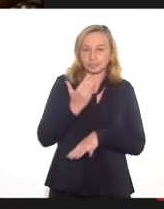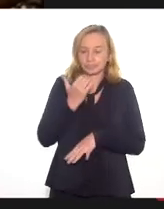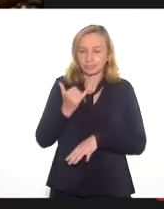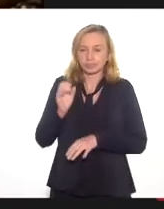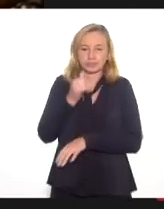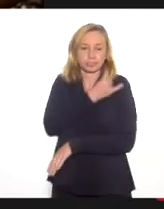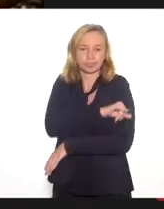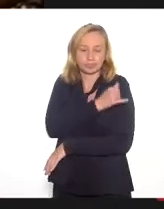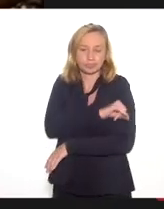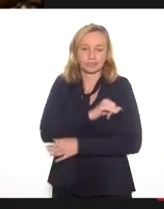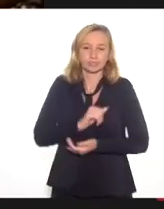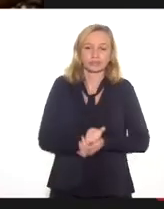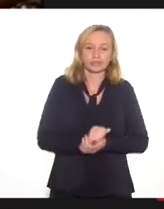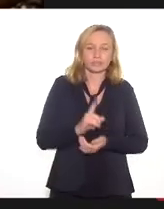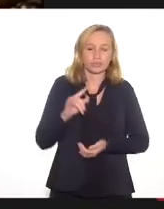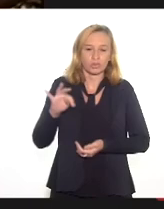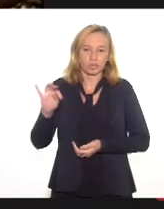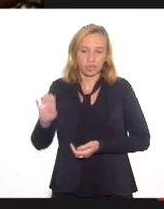Comitê